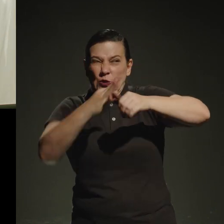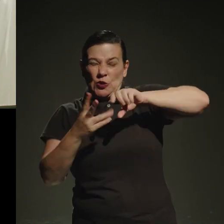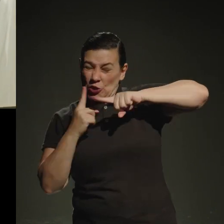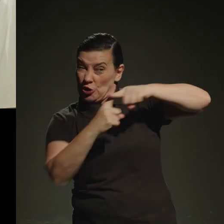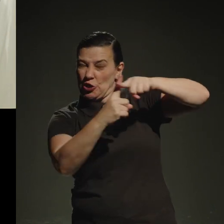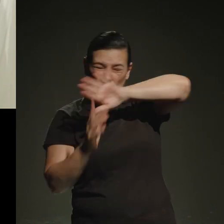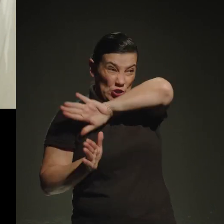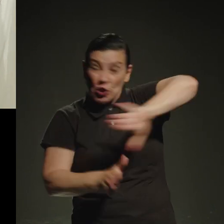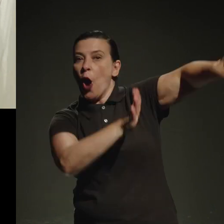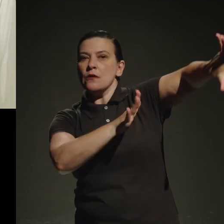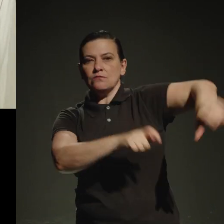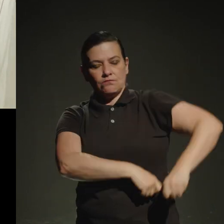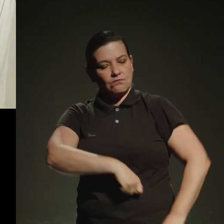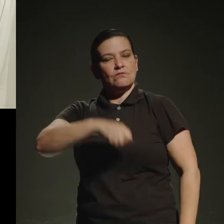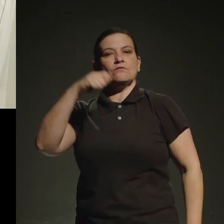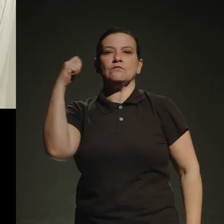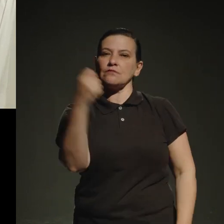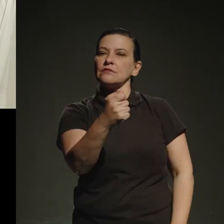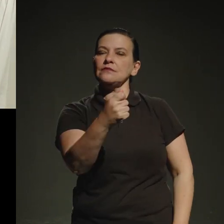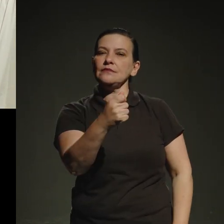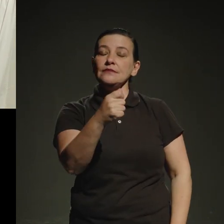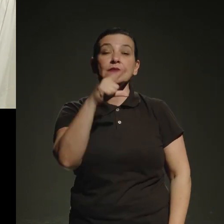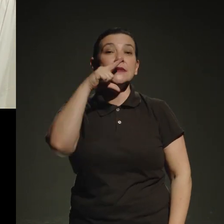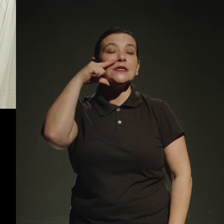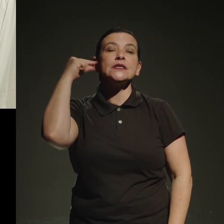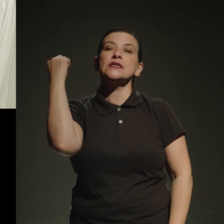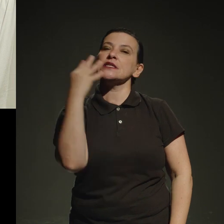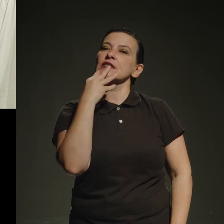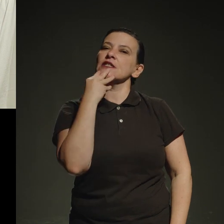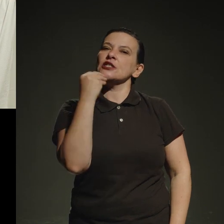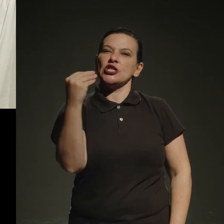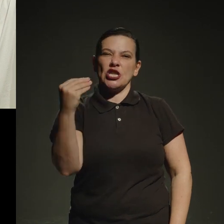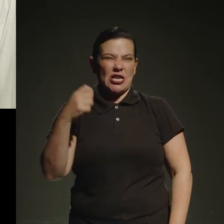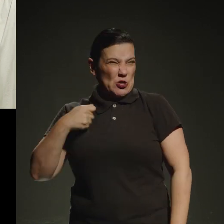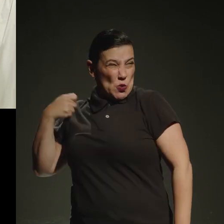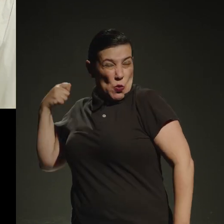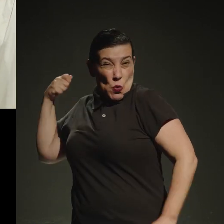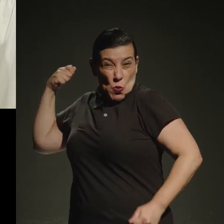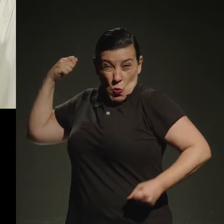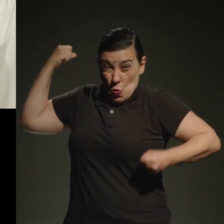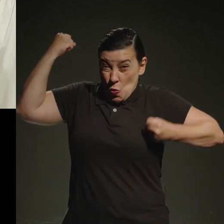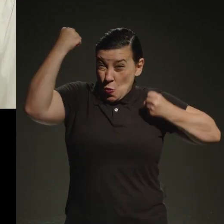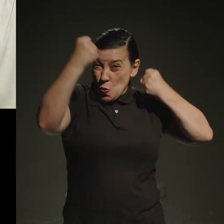show! Com a espada erguiste, Quixote joga furiosamente contra o totem berrando.